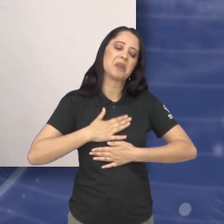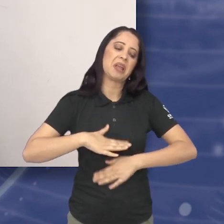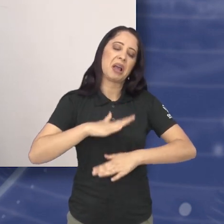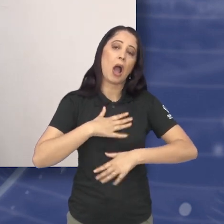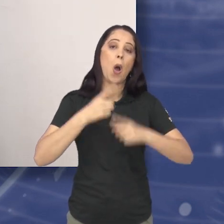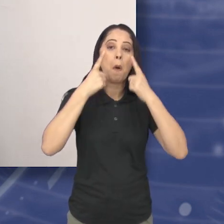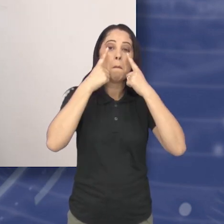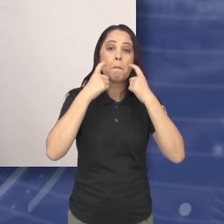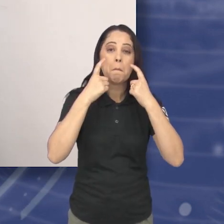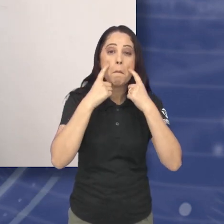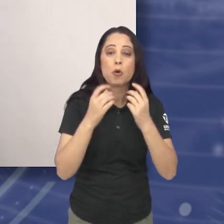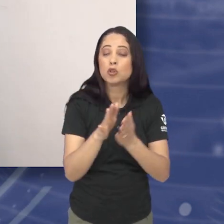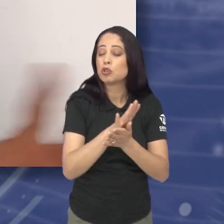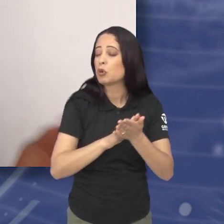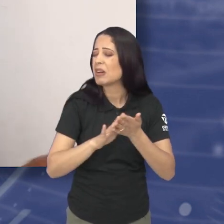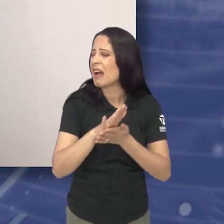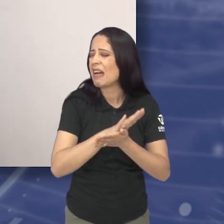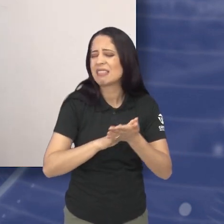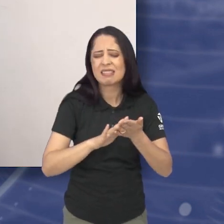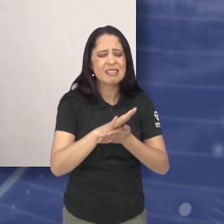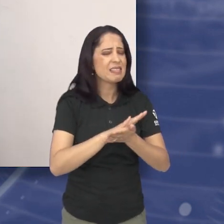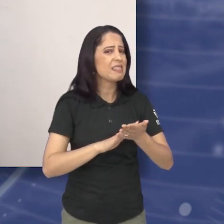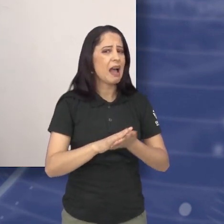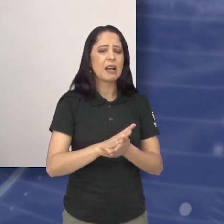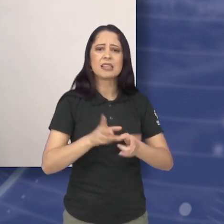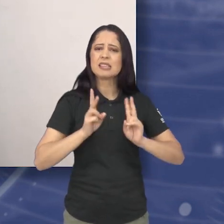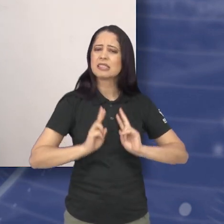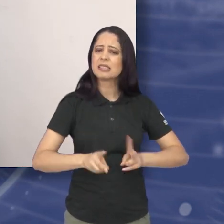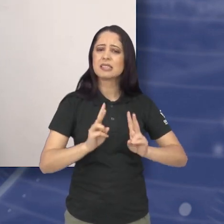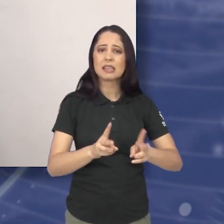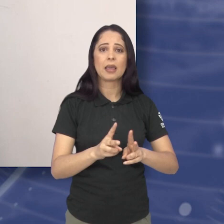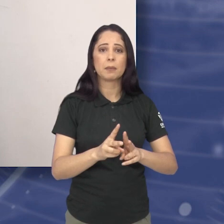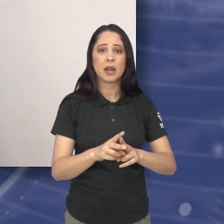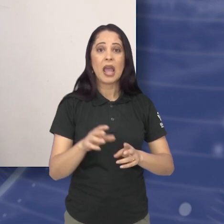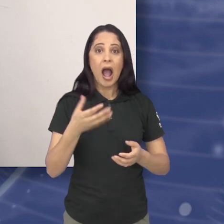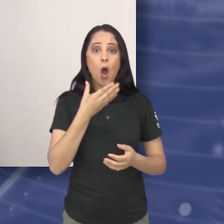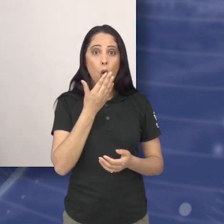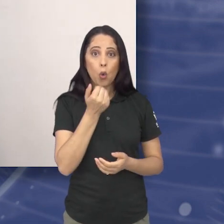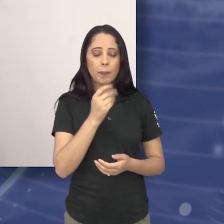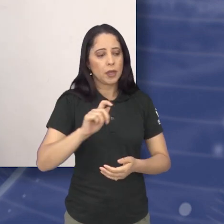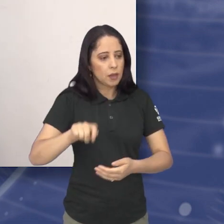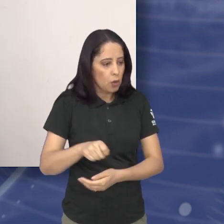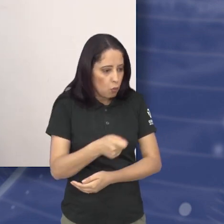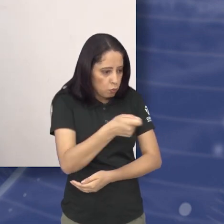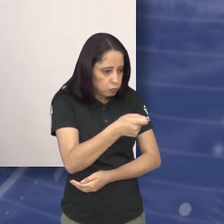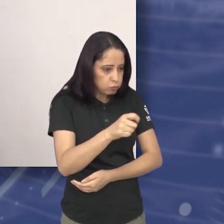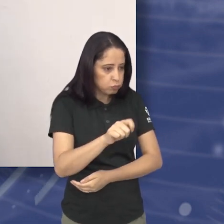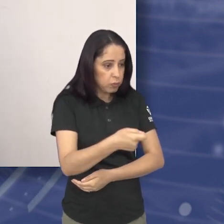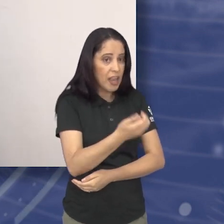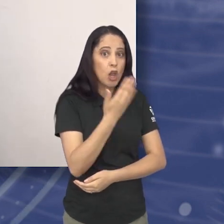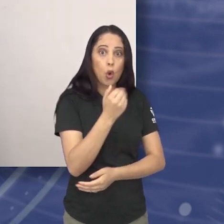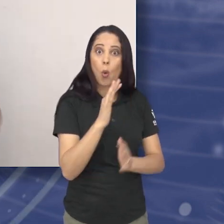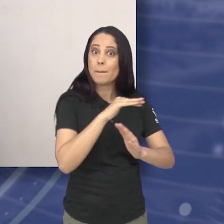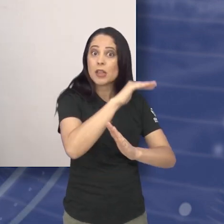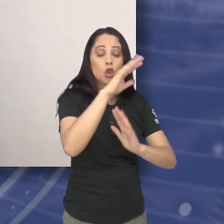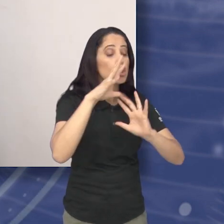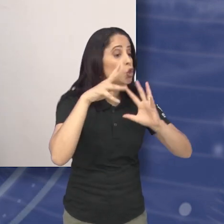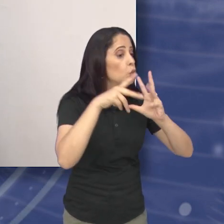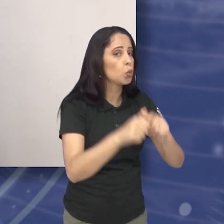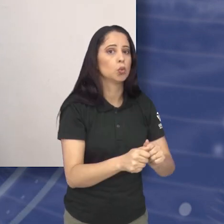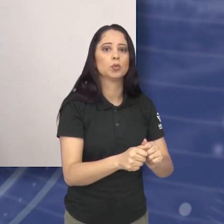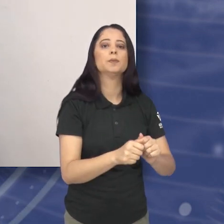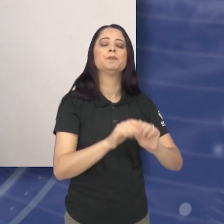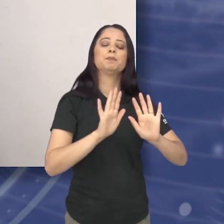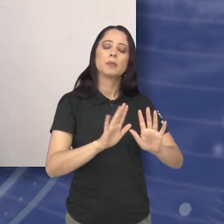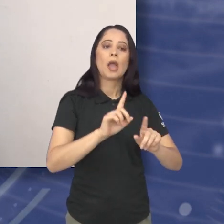não chorava por nada, não dava trabalho para nada, comia tudo que tinha para comer. Ele também, depois de mais alguns